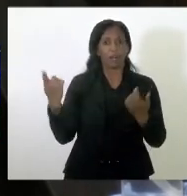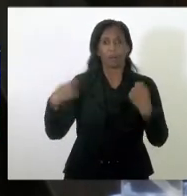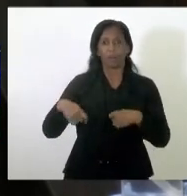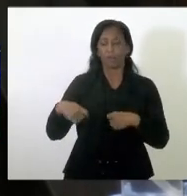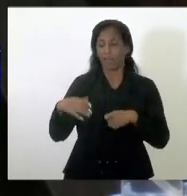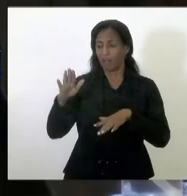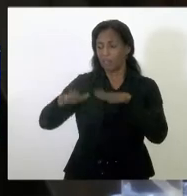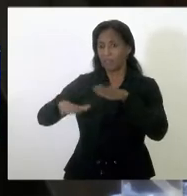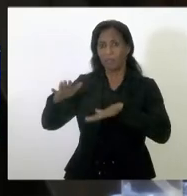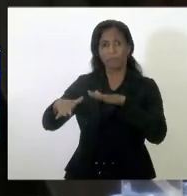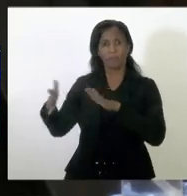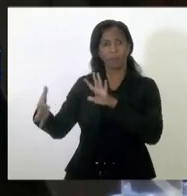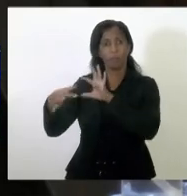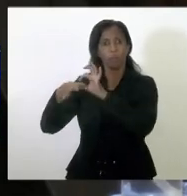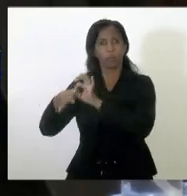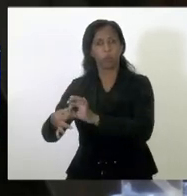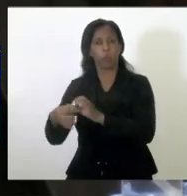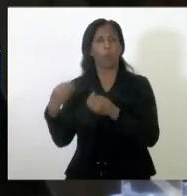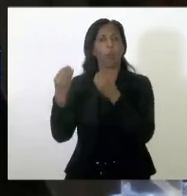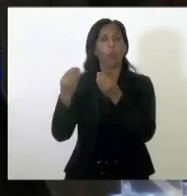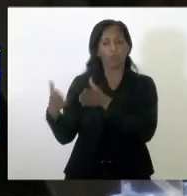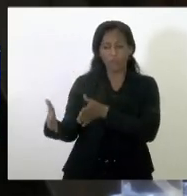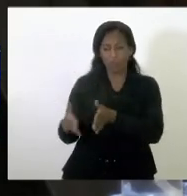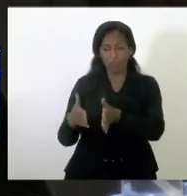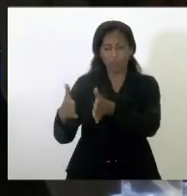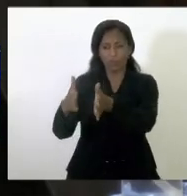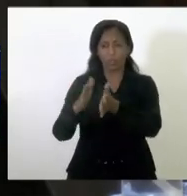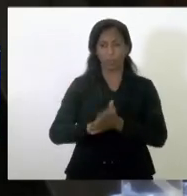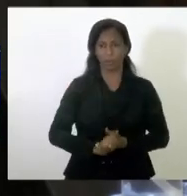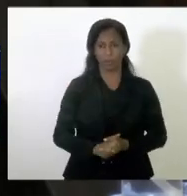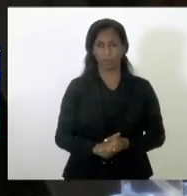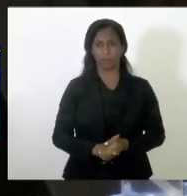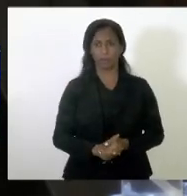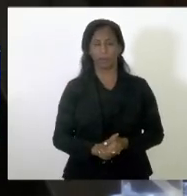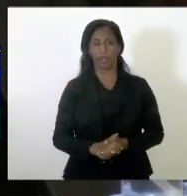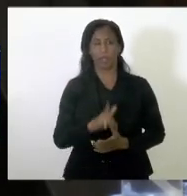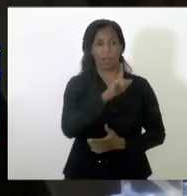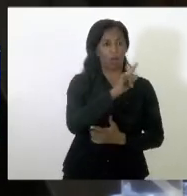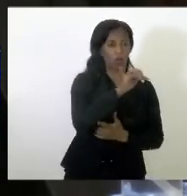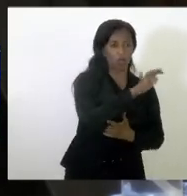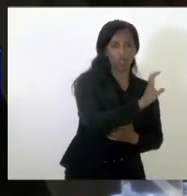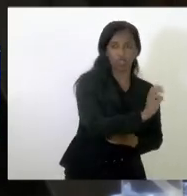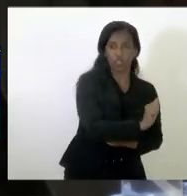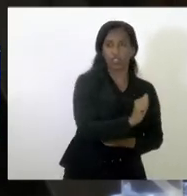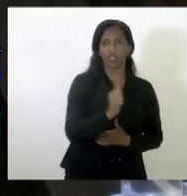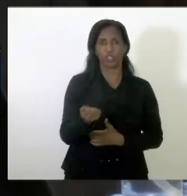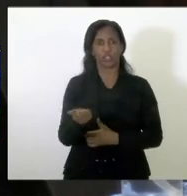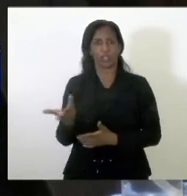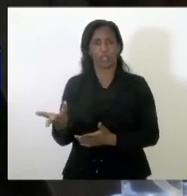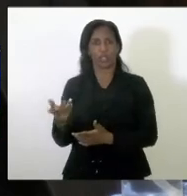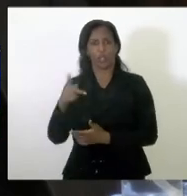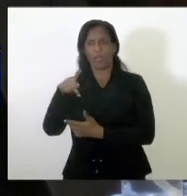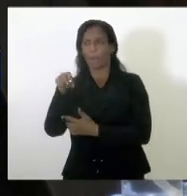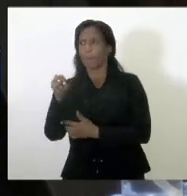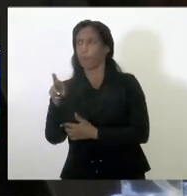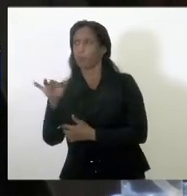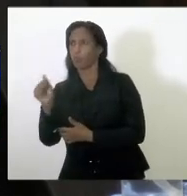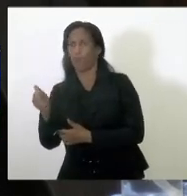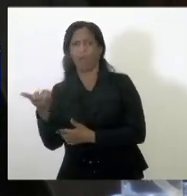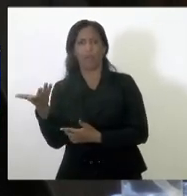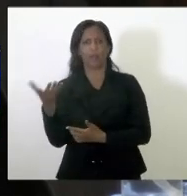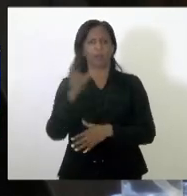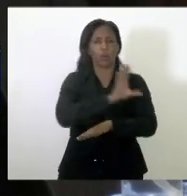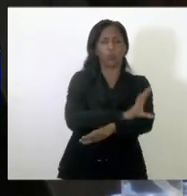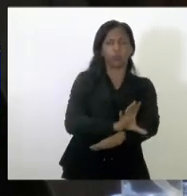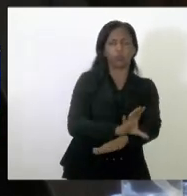sem desprezá-la. Como é que vai ser o nosso caminho? É o cluster naval? É a logística com as atividades portuárias, principalmente? É o entretenimento, a